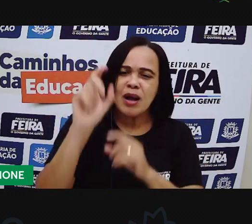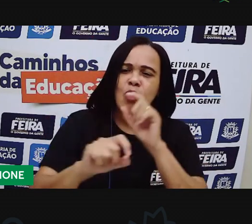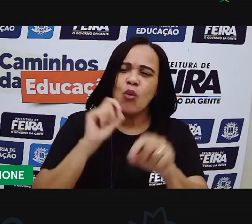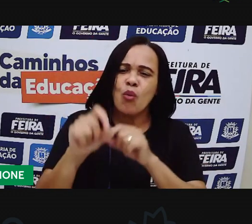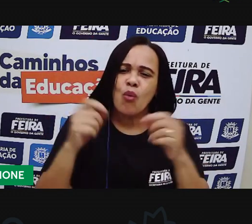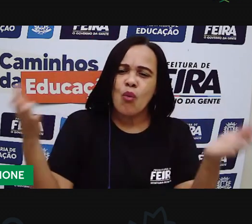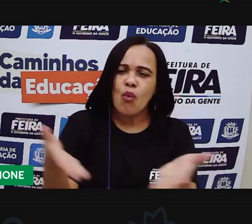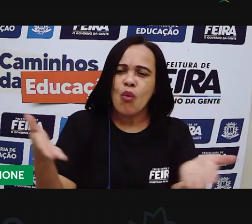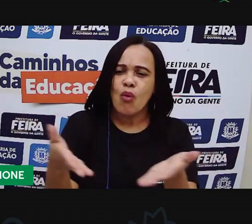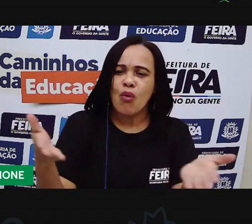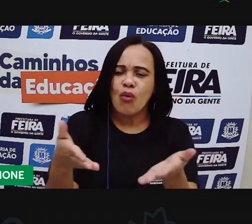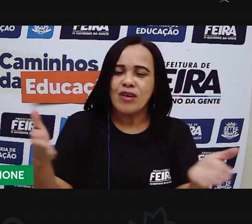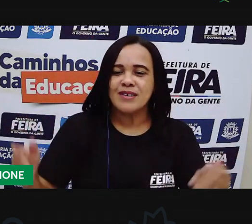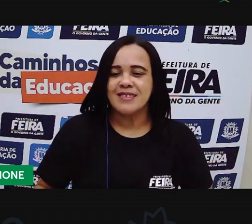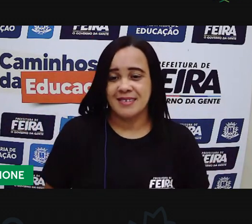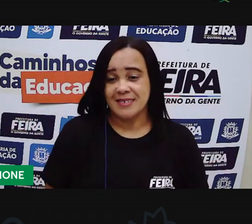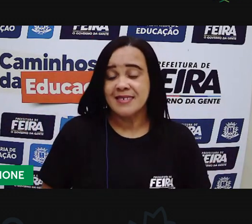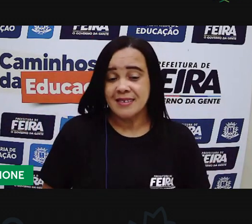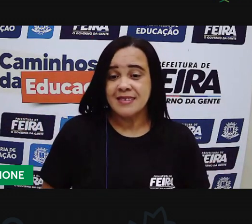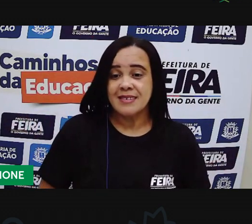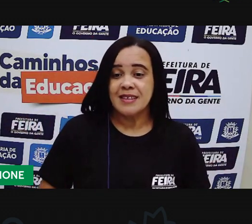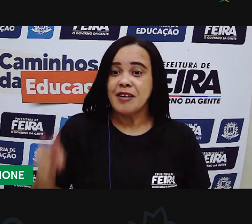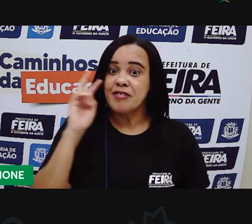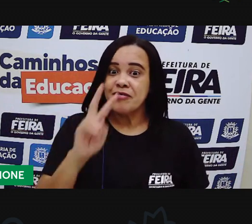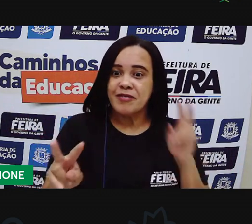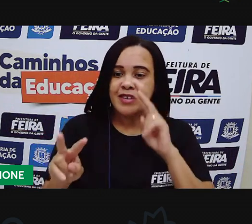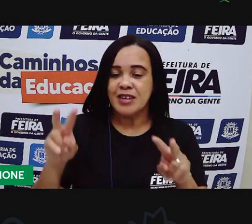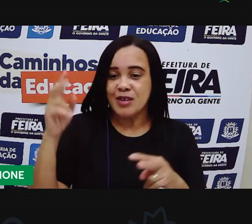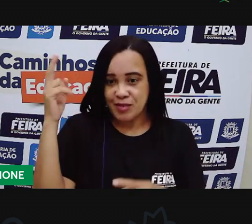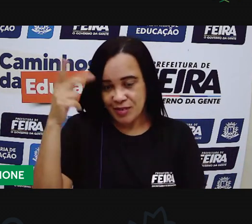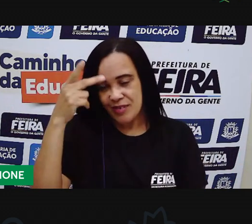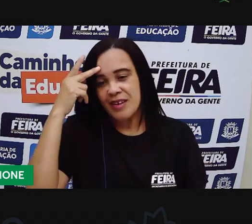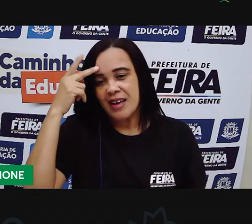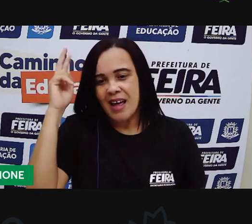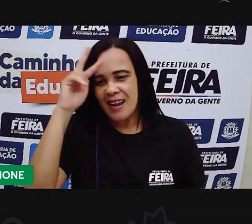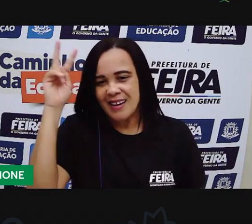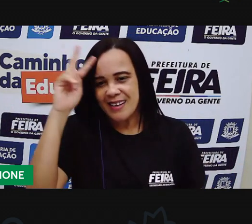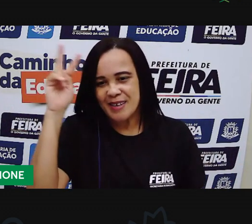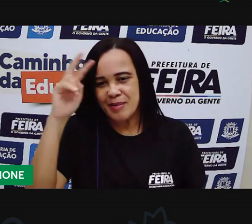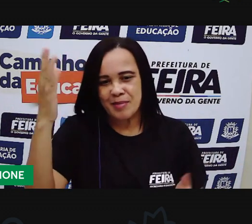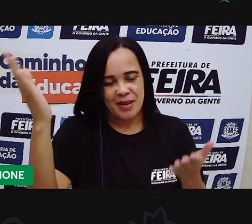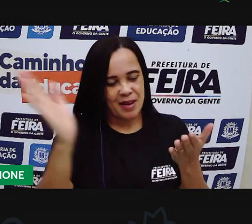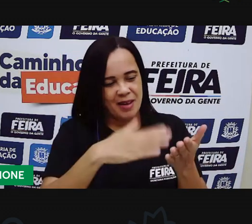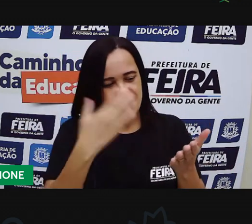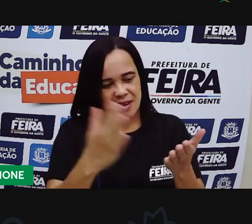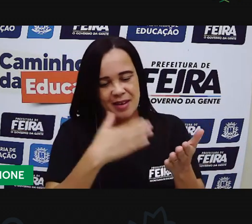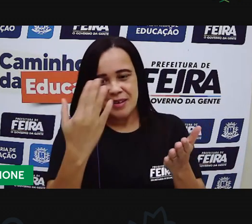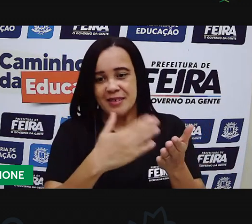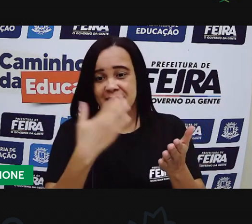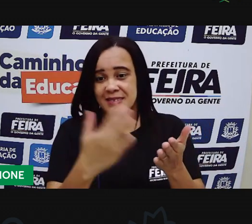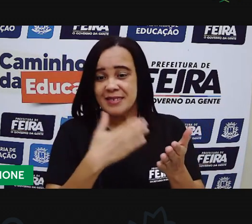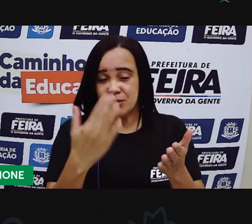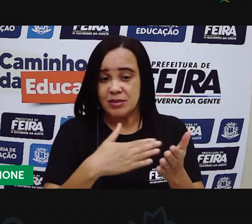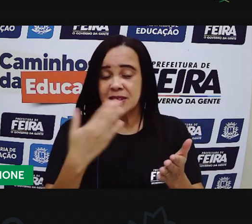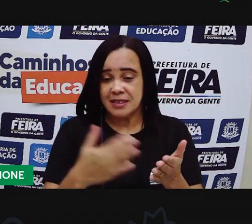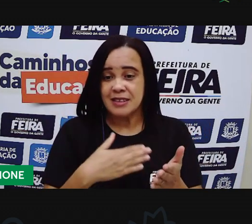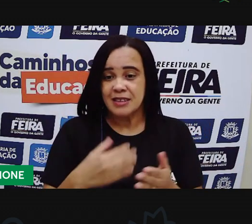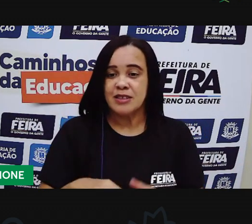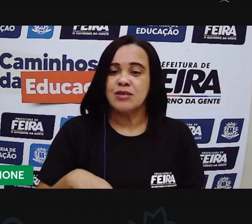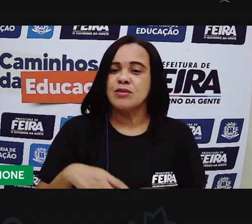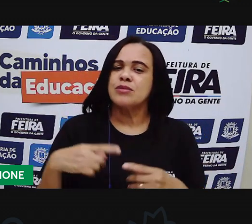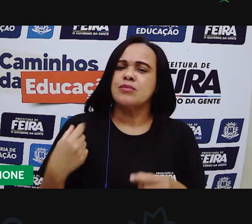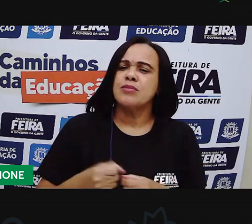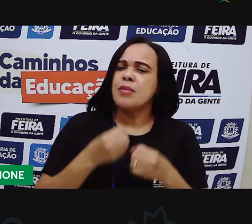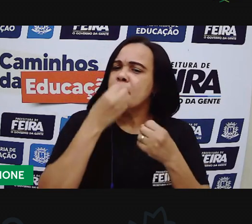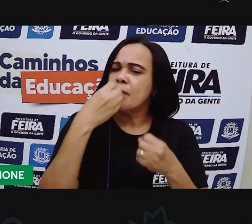nessa aula de linguagens, a gente viu o livro Tudo Bem Ser Diferente, de Todd Parr, onde ele